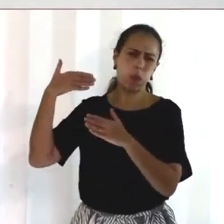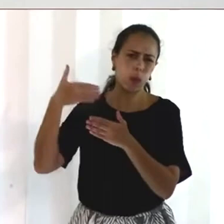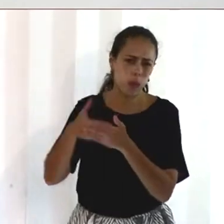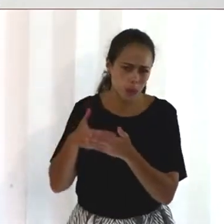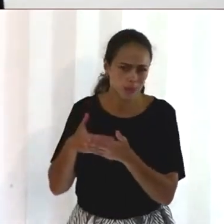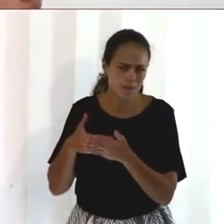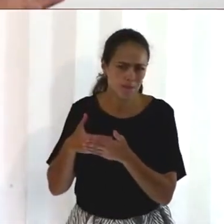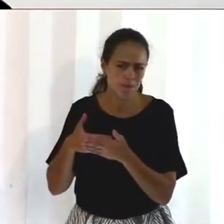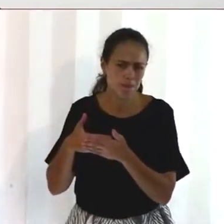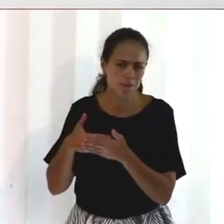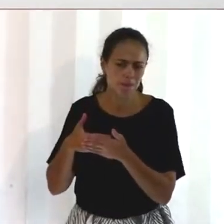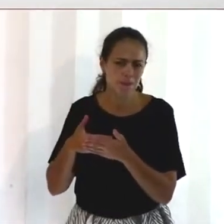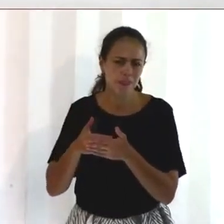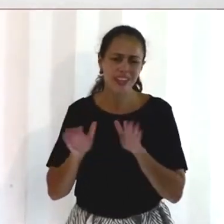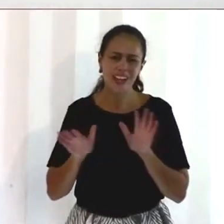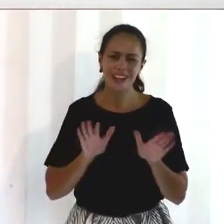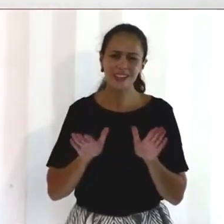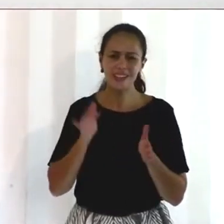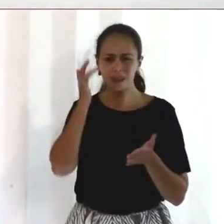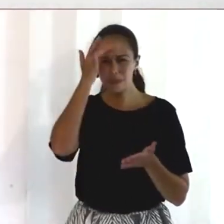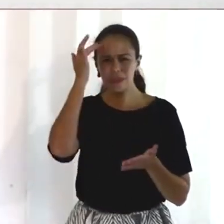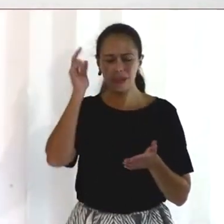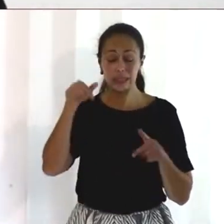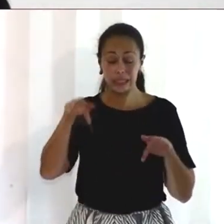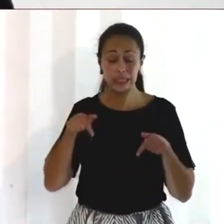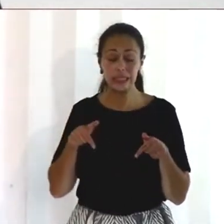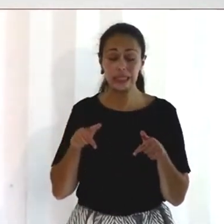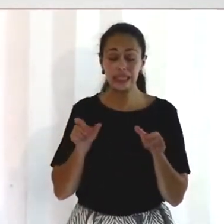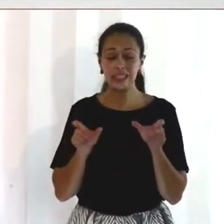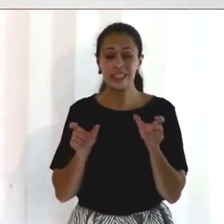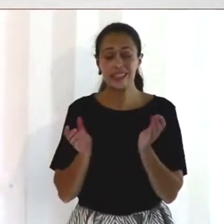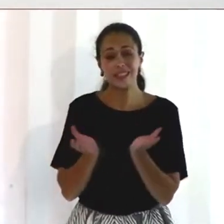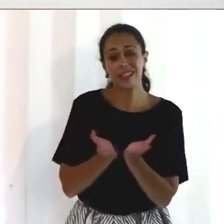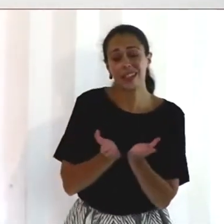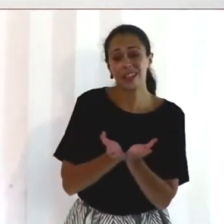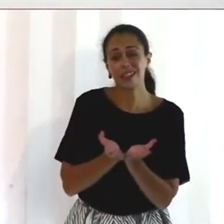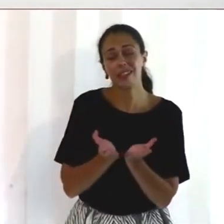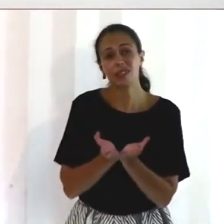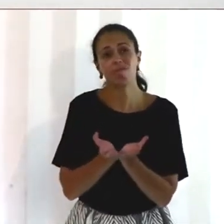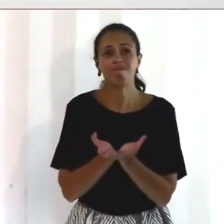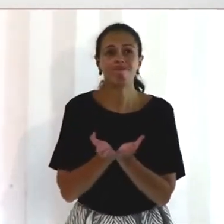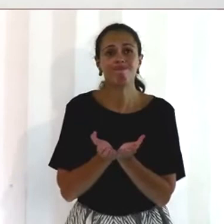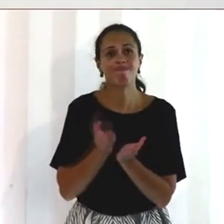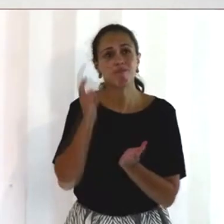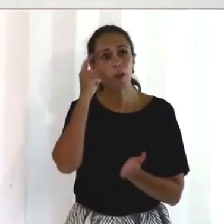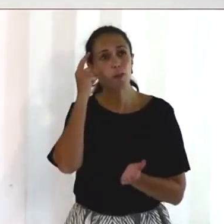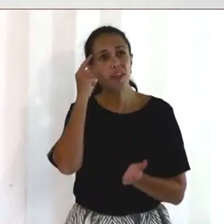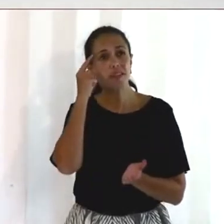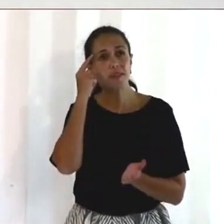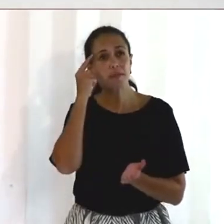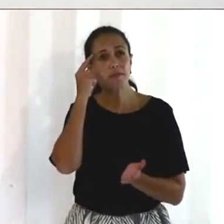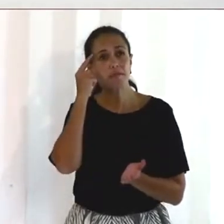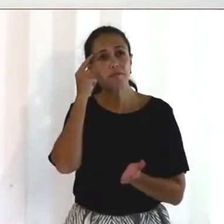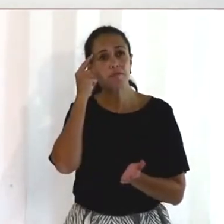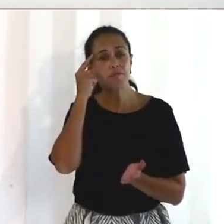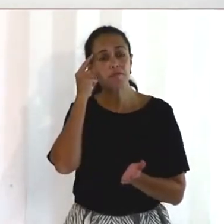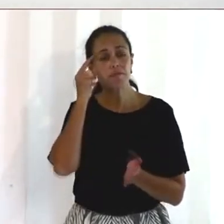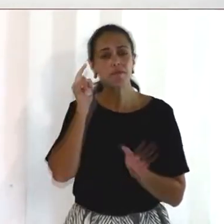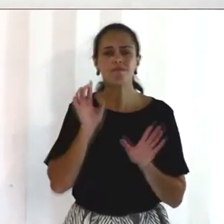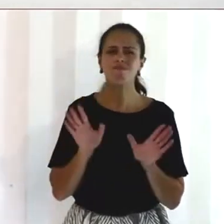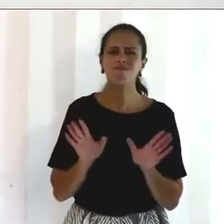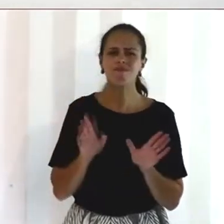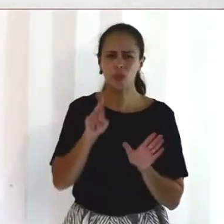usar a expressão desculpa, mas de um expediente como uma cortina de fumaça para o que deveria